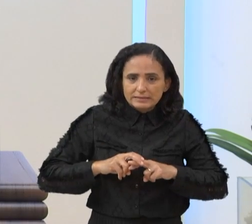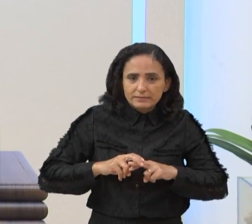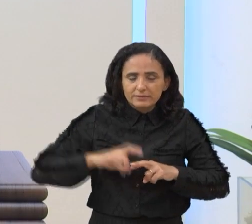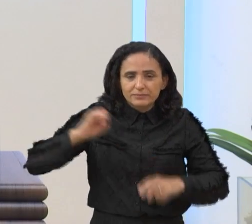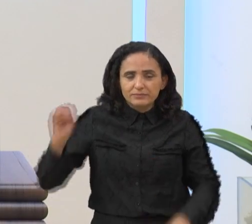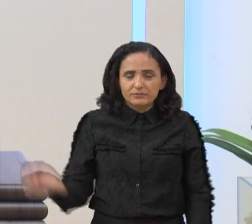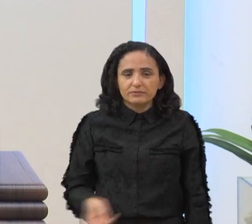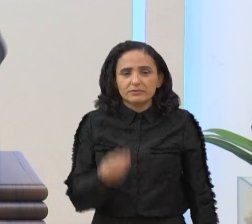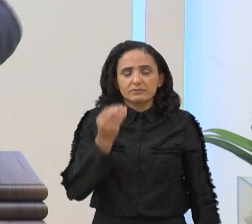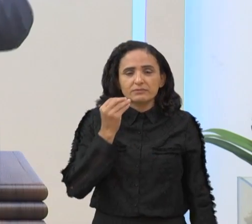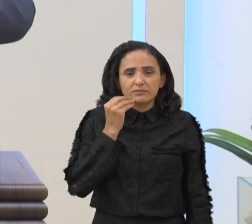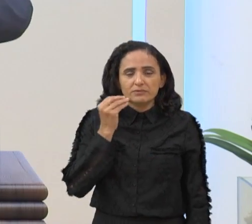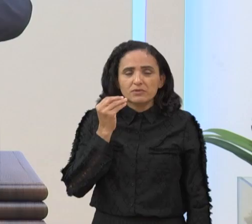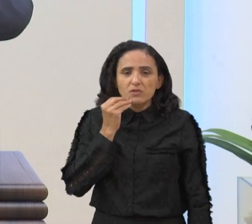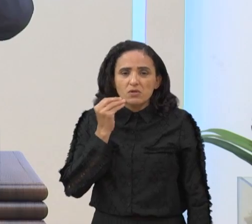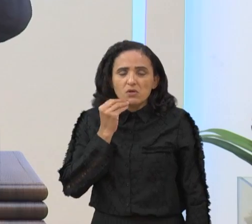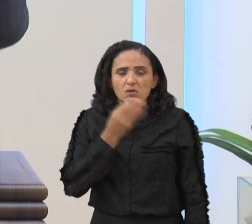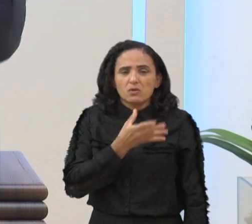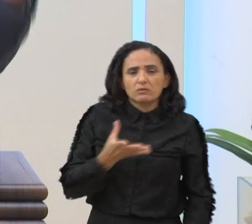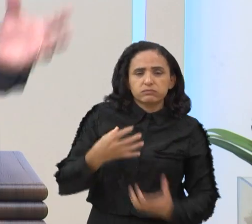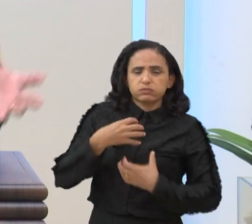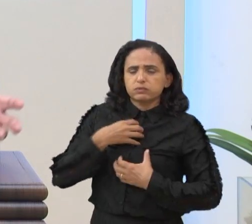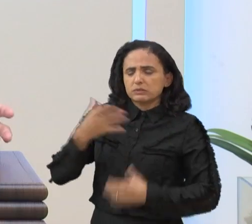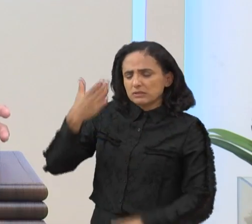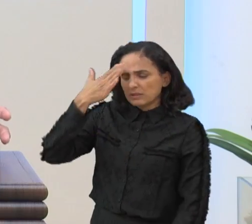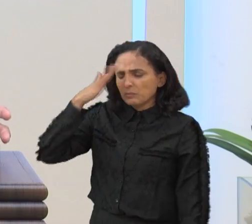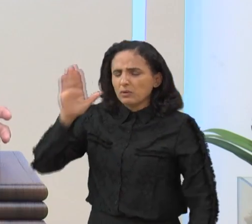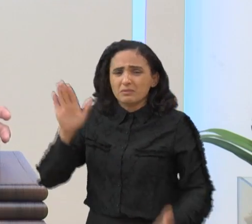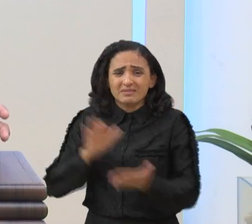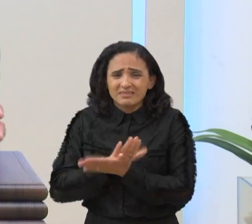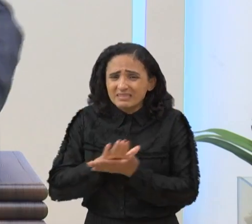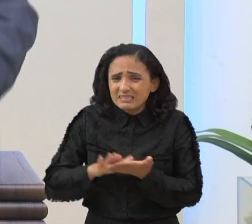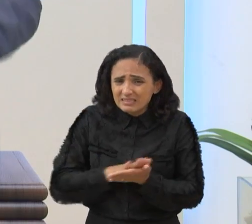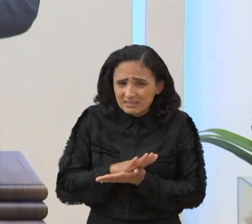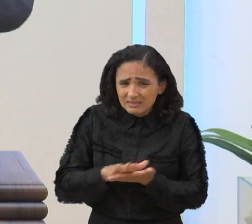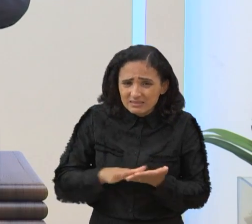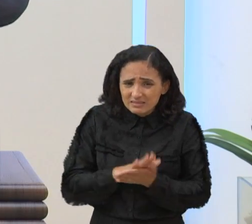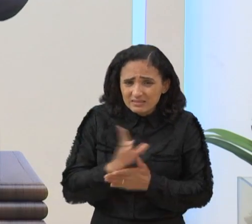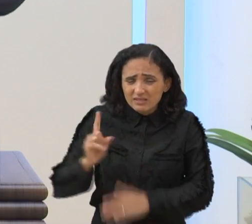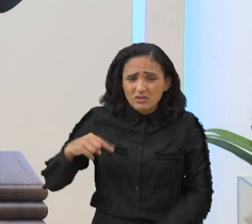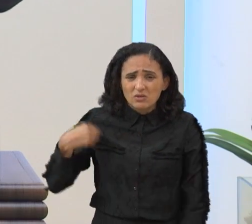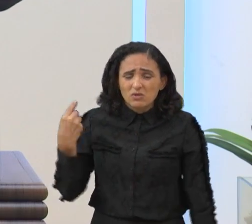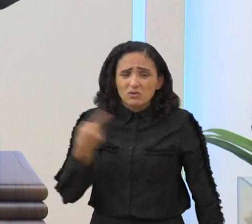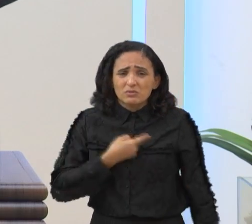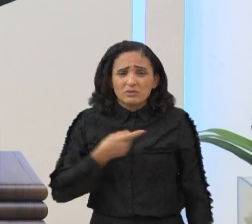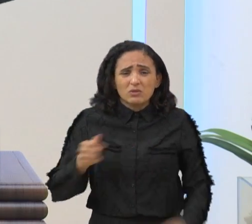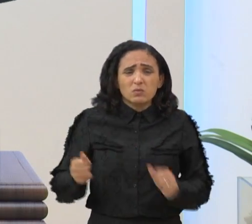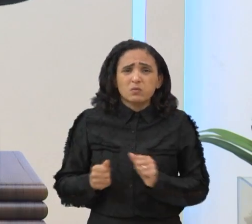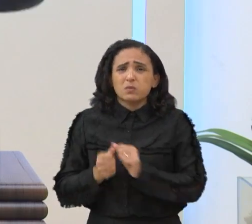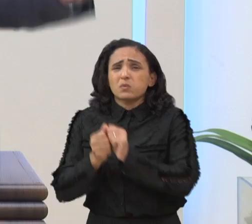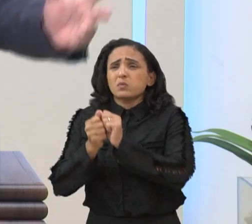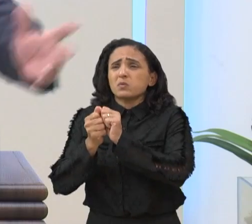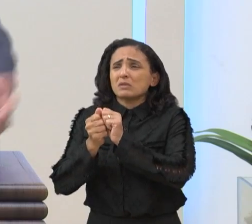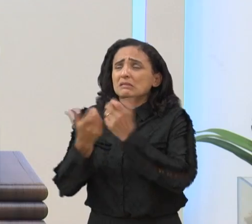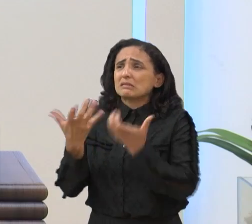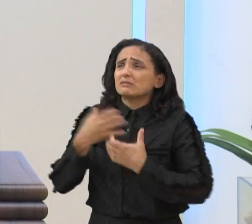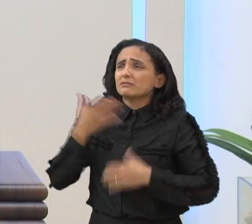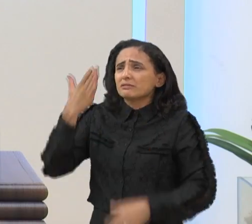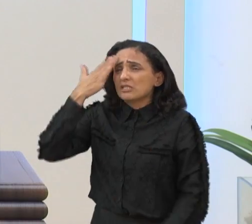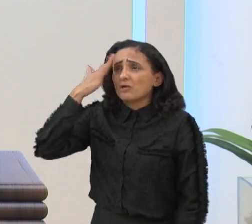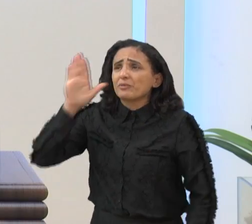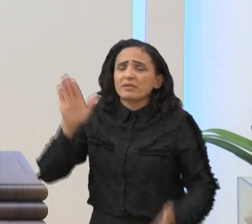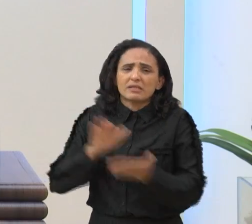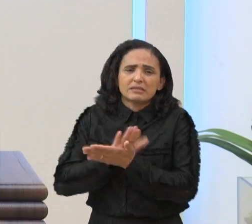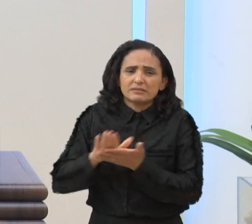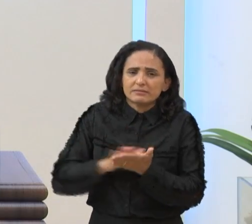cego, ainda que não compreenda, como nós não conseguimos compreender, porque